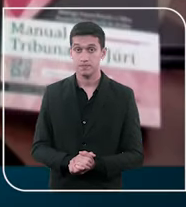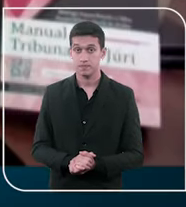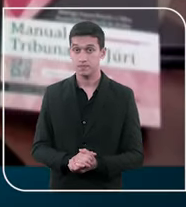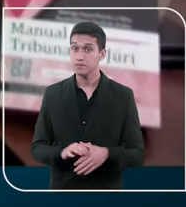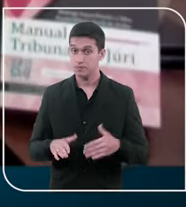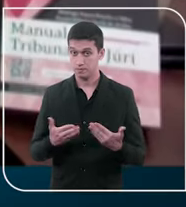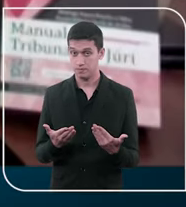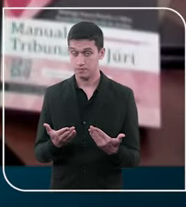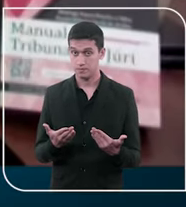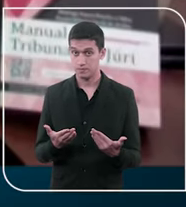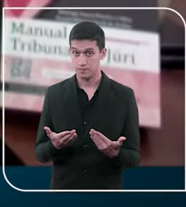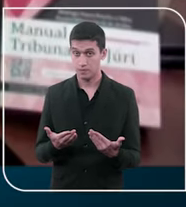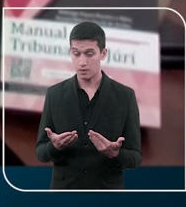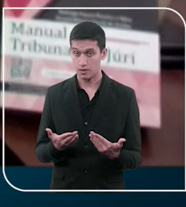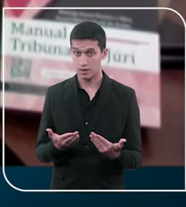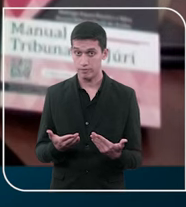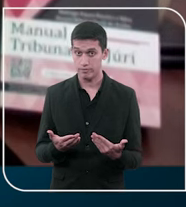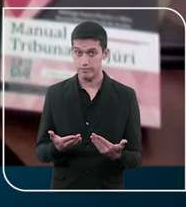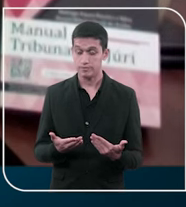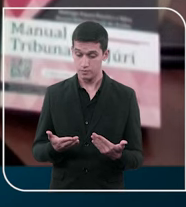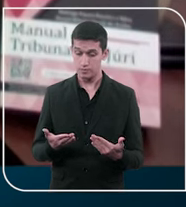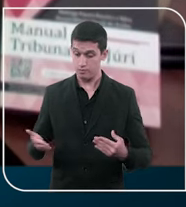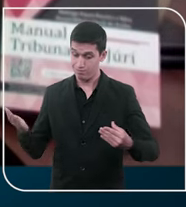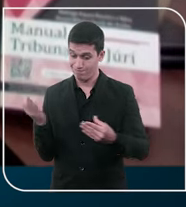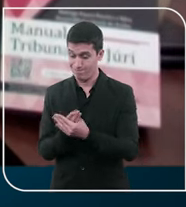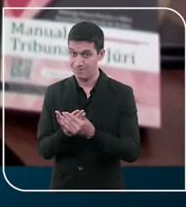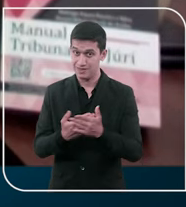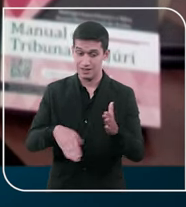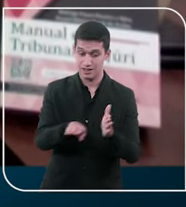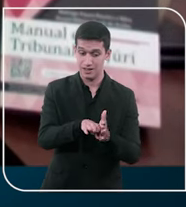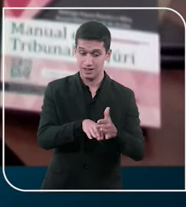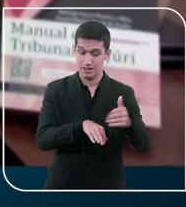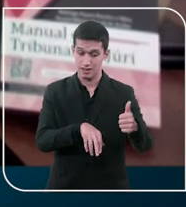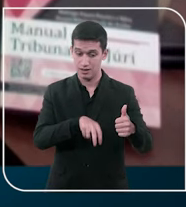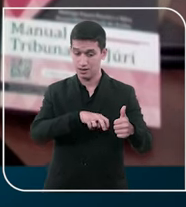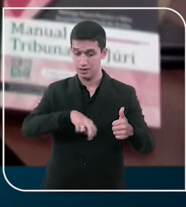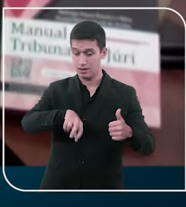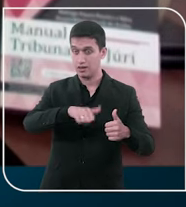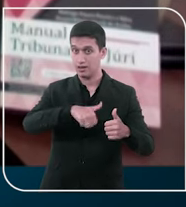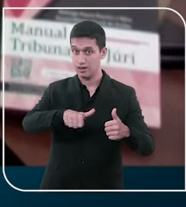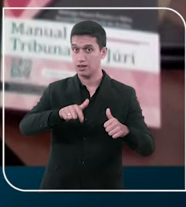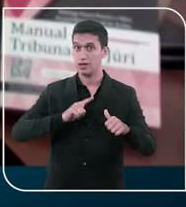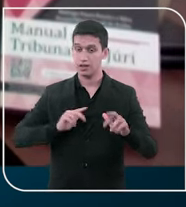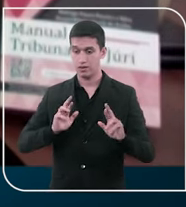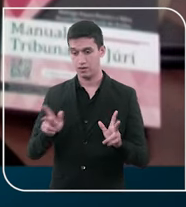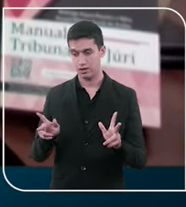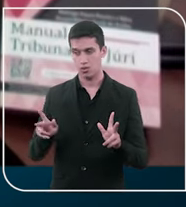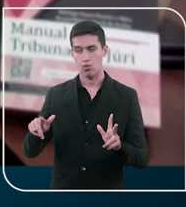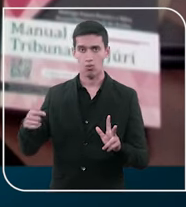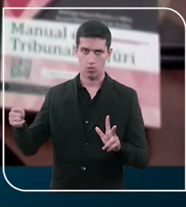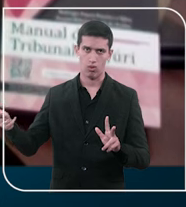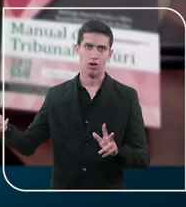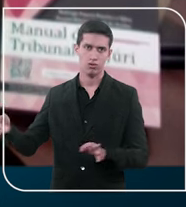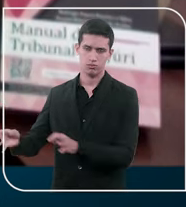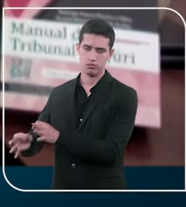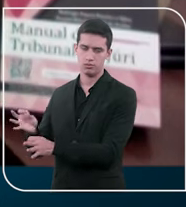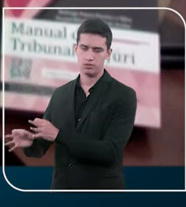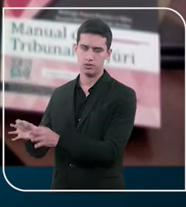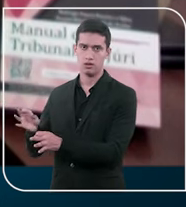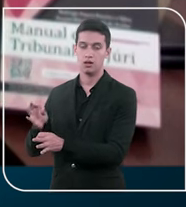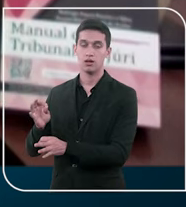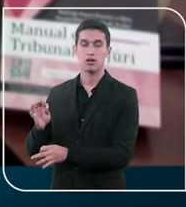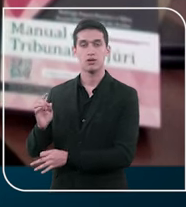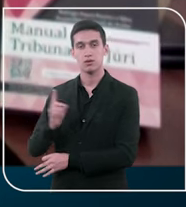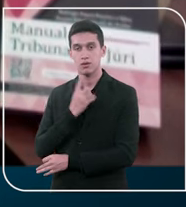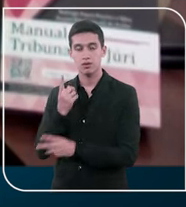Então, o processo do Tribunal do Júri, ele tem essa diferença relacionada aos demais procedimentos, né?